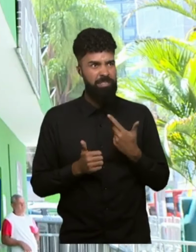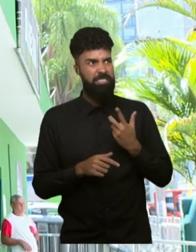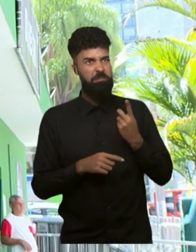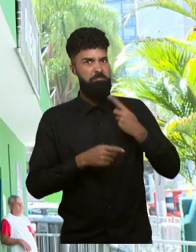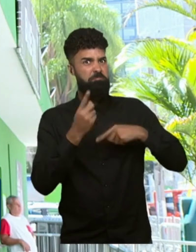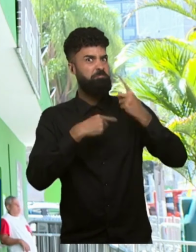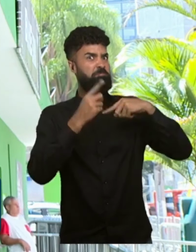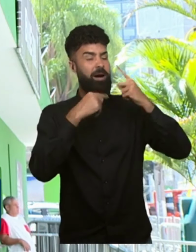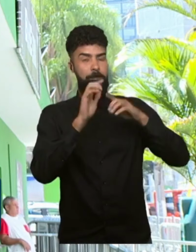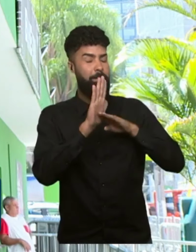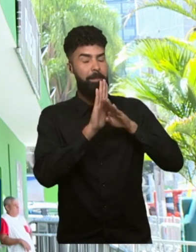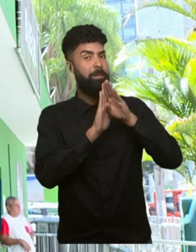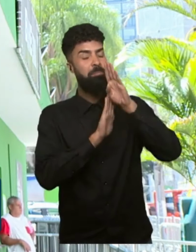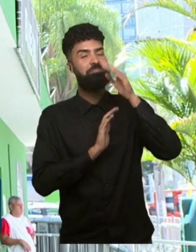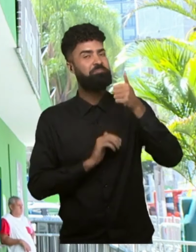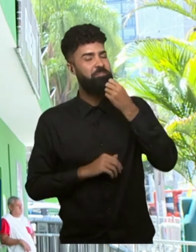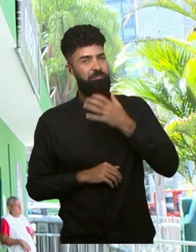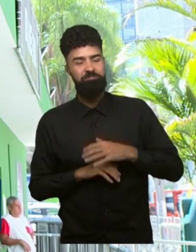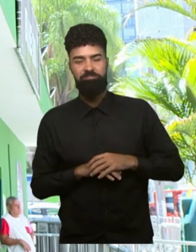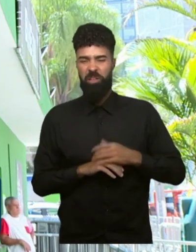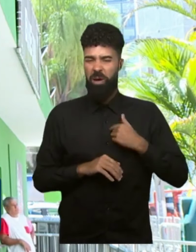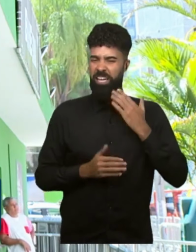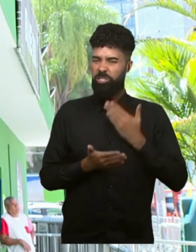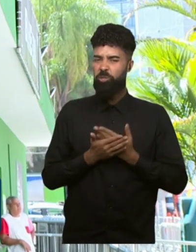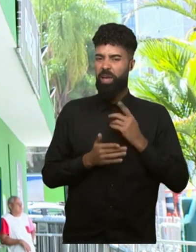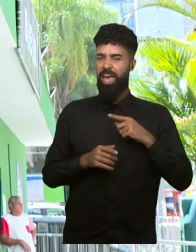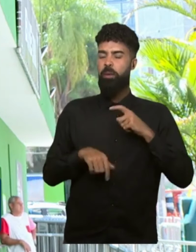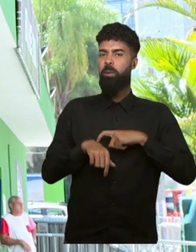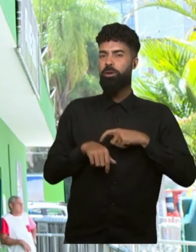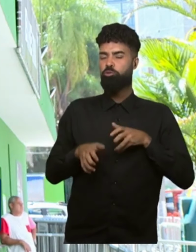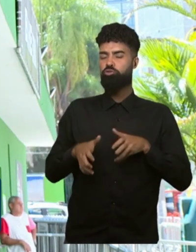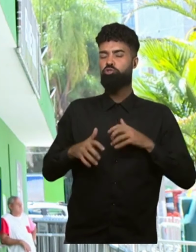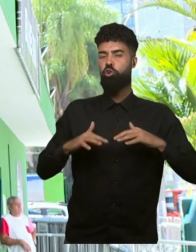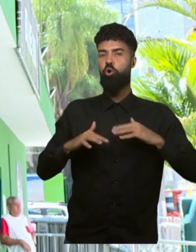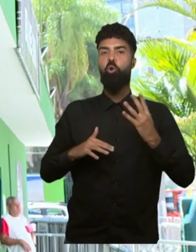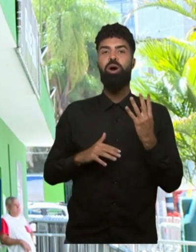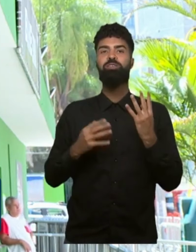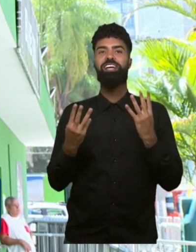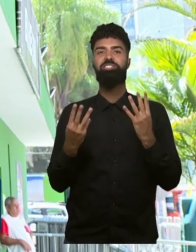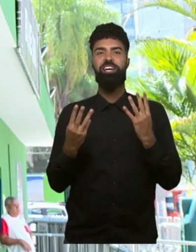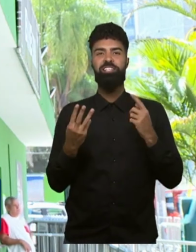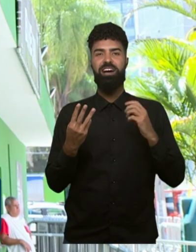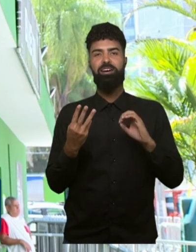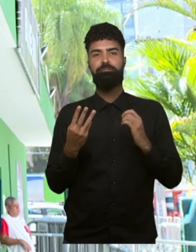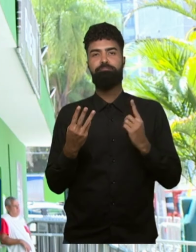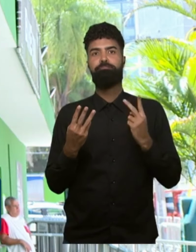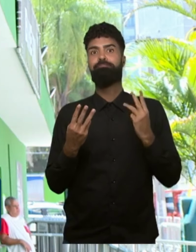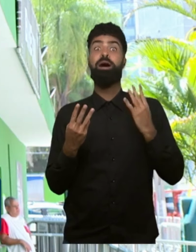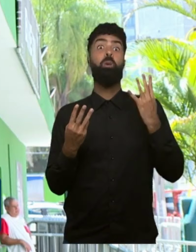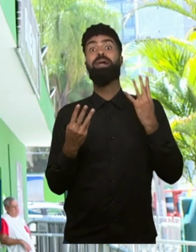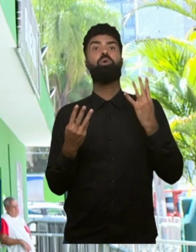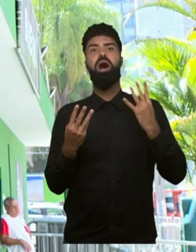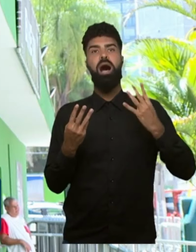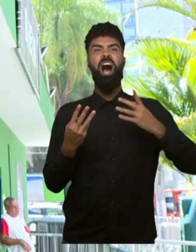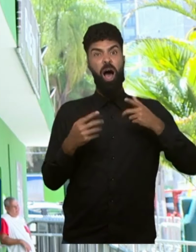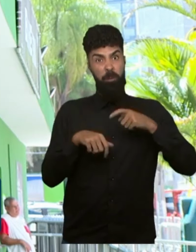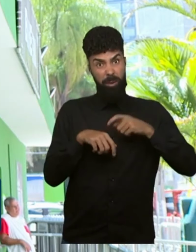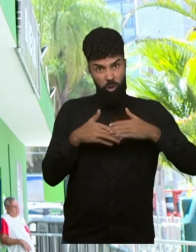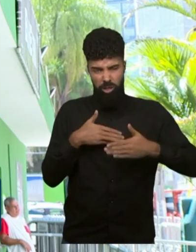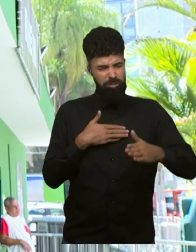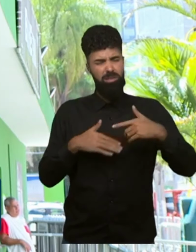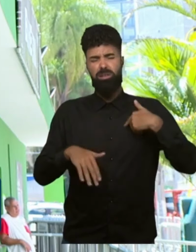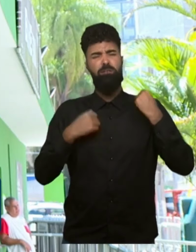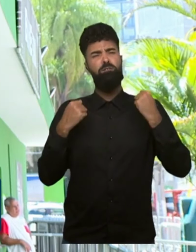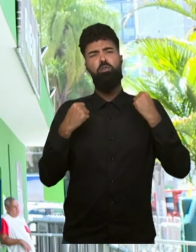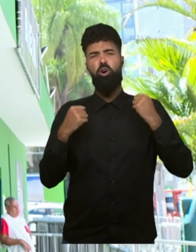acredito que a grande virada foi depois da virada mesmo no jogo, do 4-3 contra o Botafogo. A partir dali, a torcida e todo mundo,